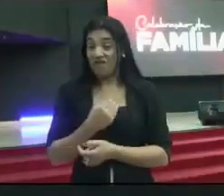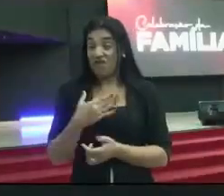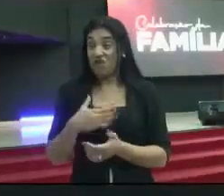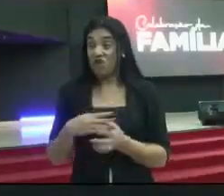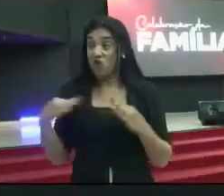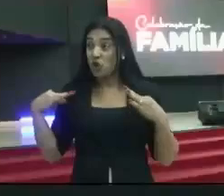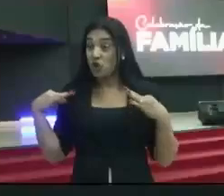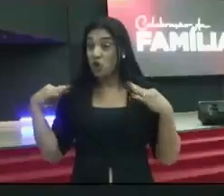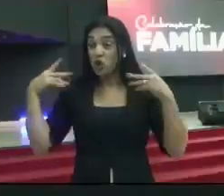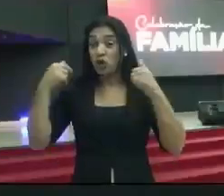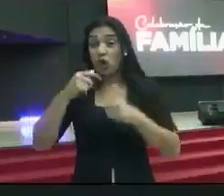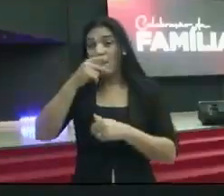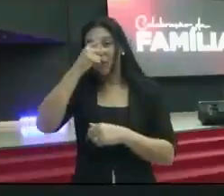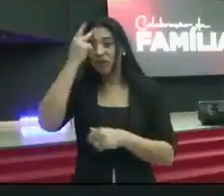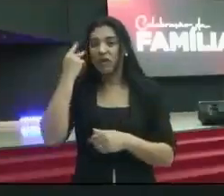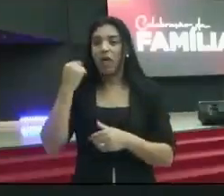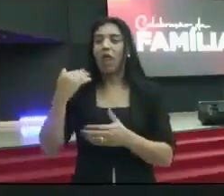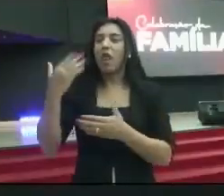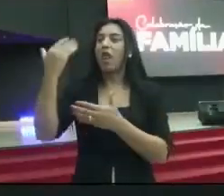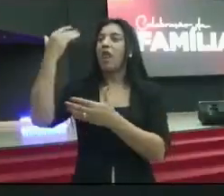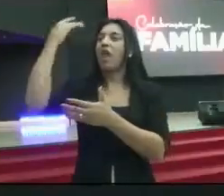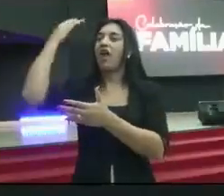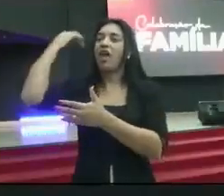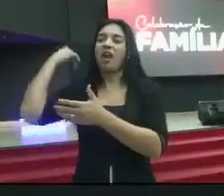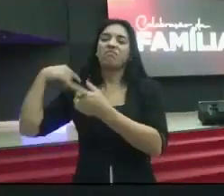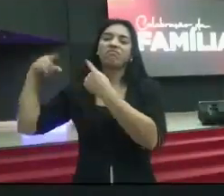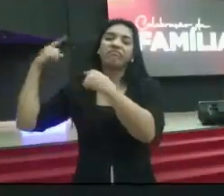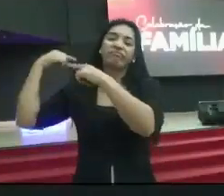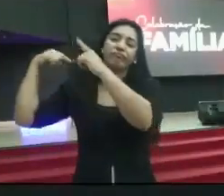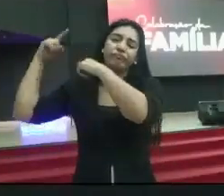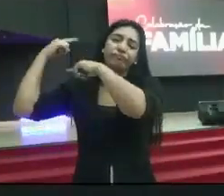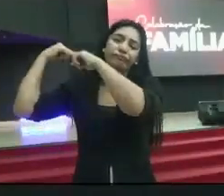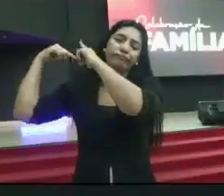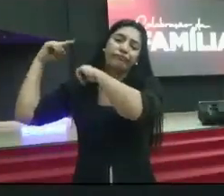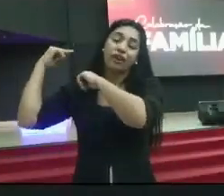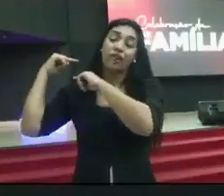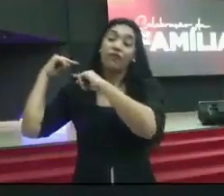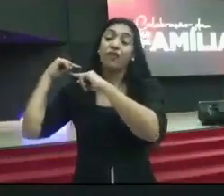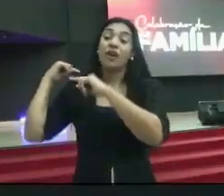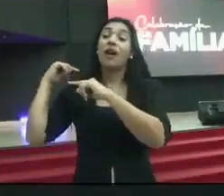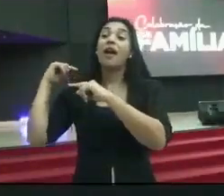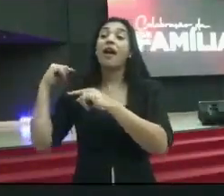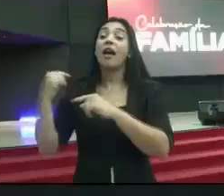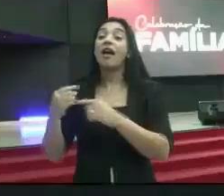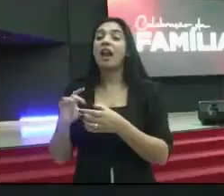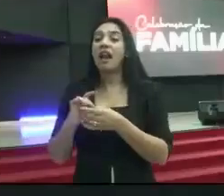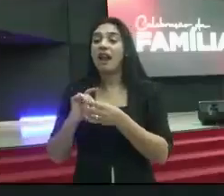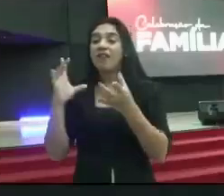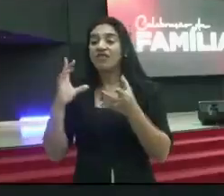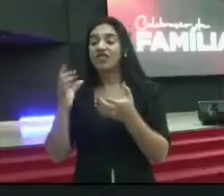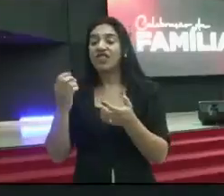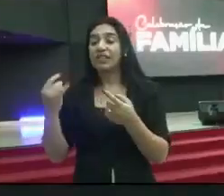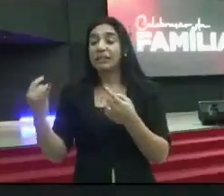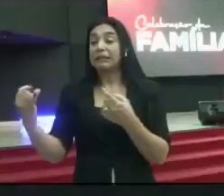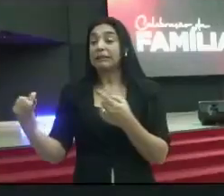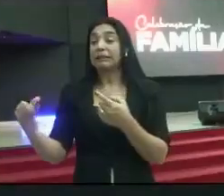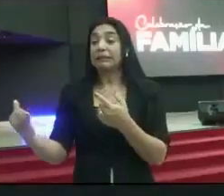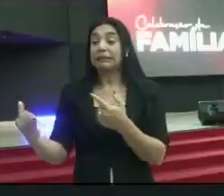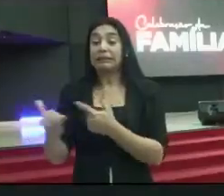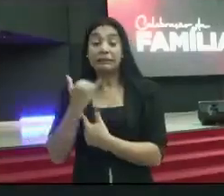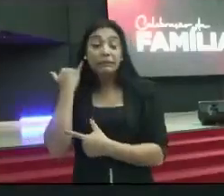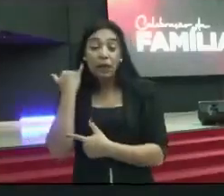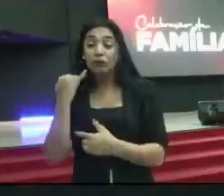Toda essa gente, tataravô, trisavô, bisavô, foram livres de acidentes.